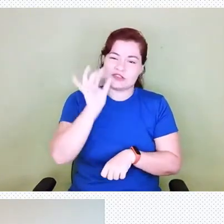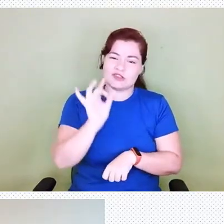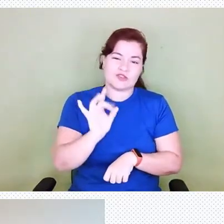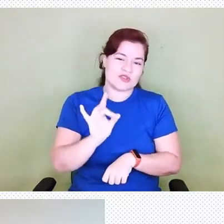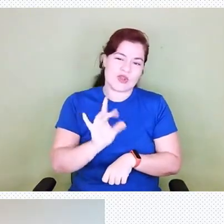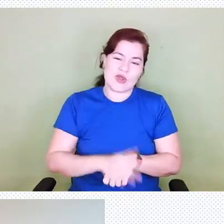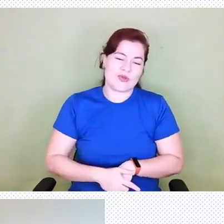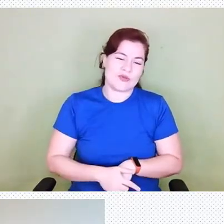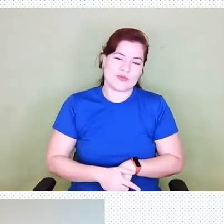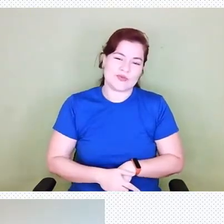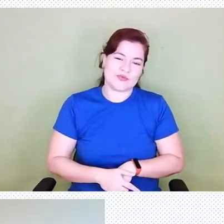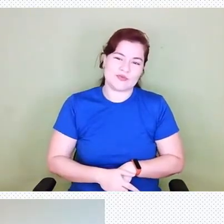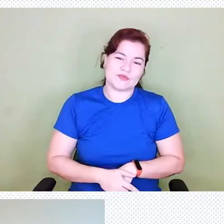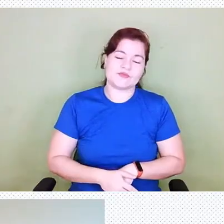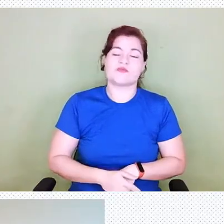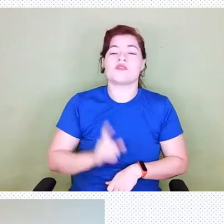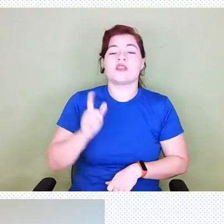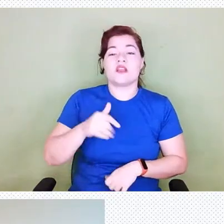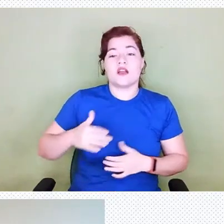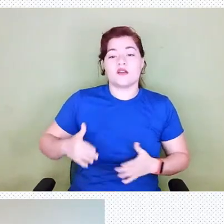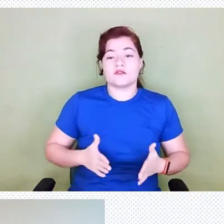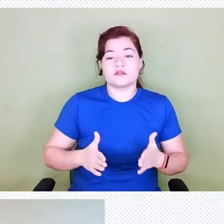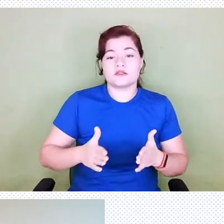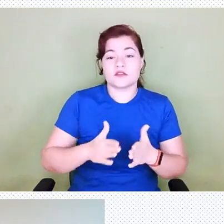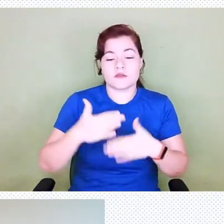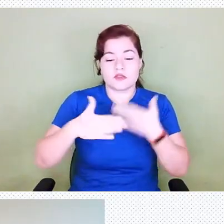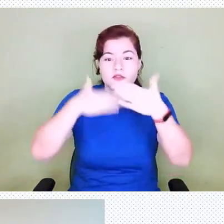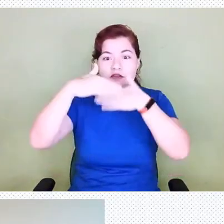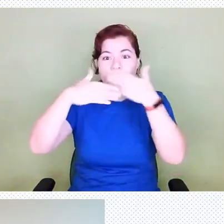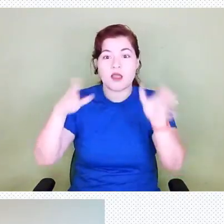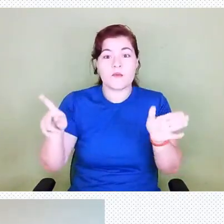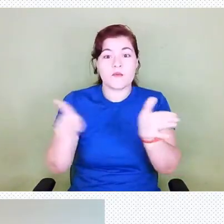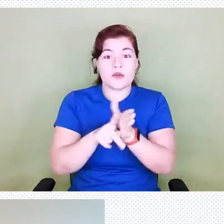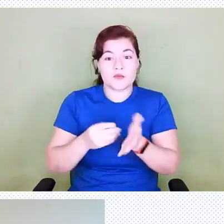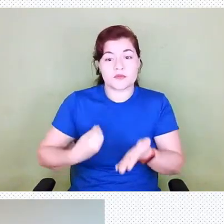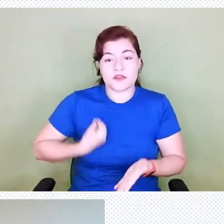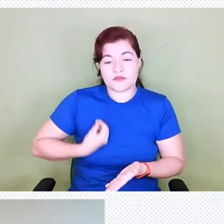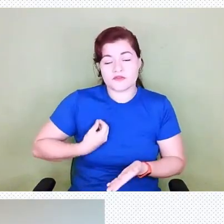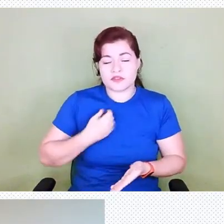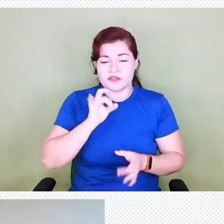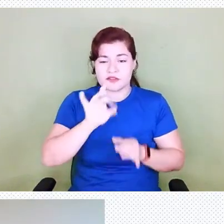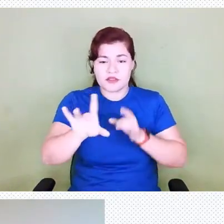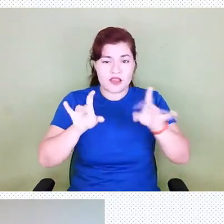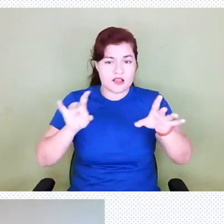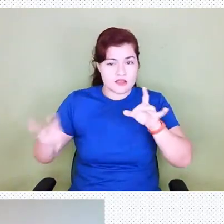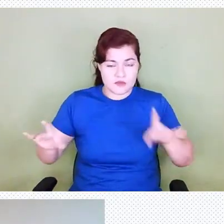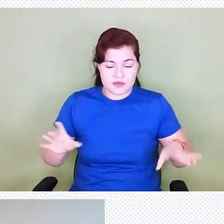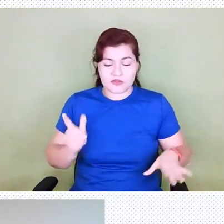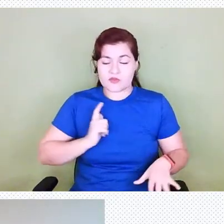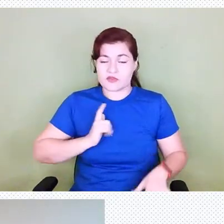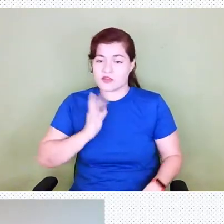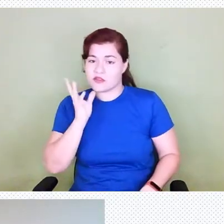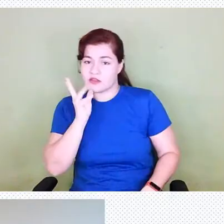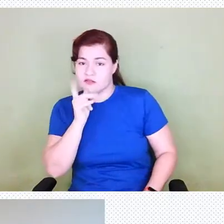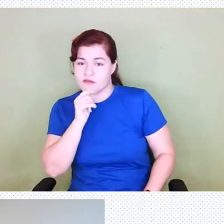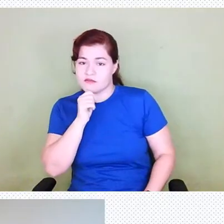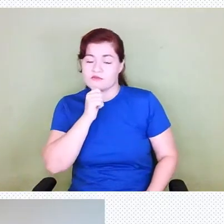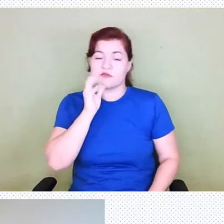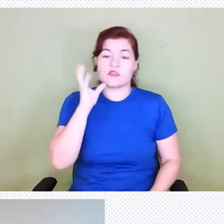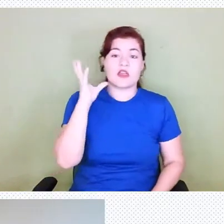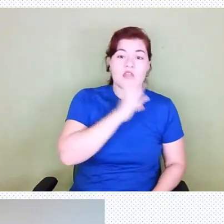Pelos caminhos evolutivos da vida, cada um tem a sua velocidade. Cada um vai ter o seu momento